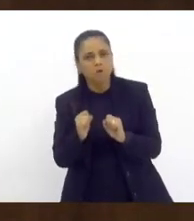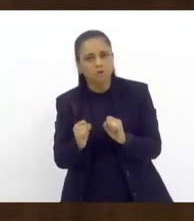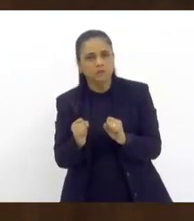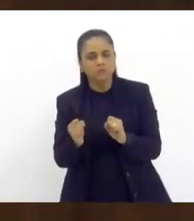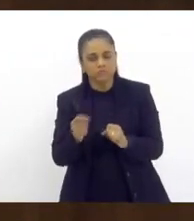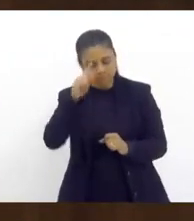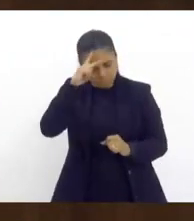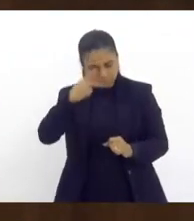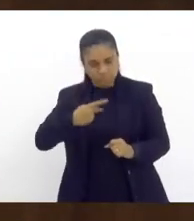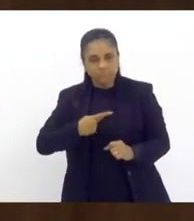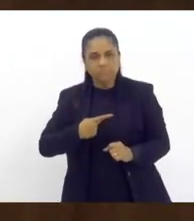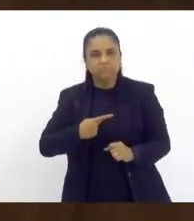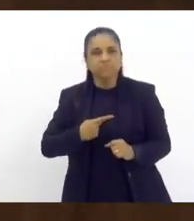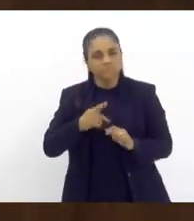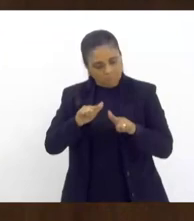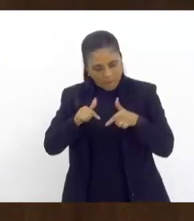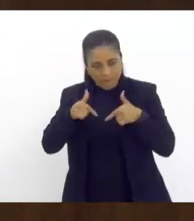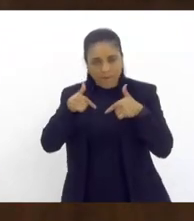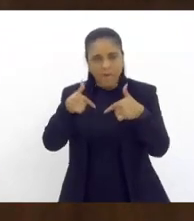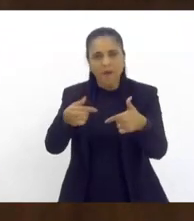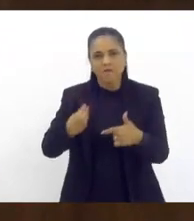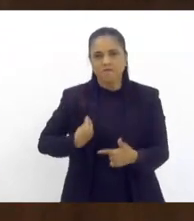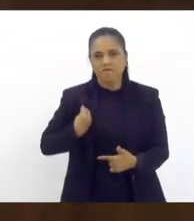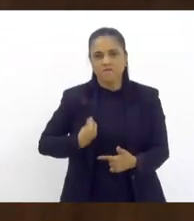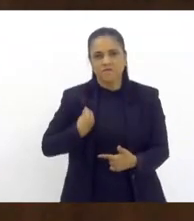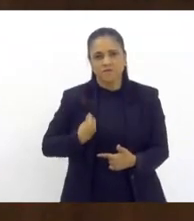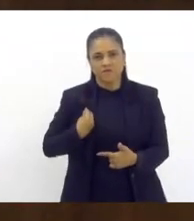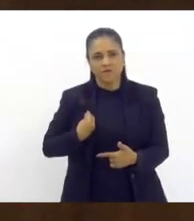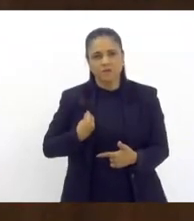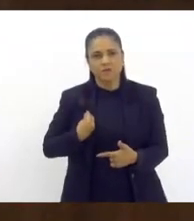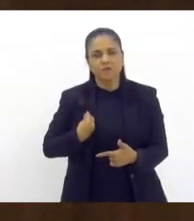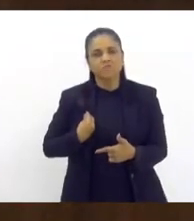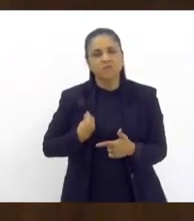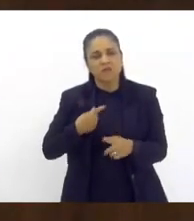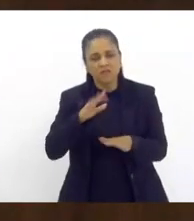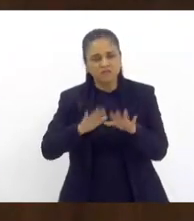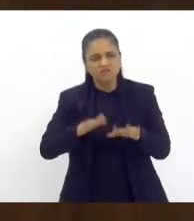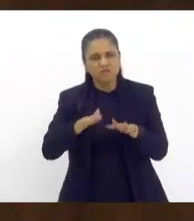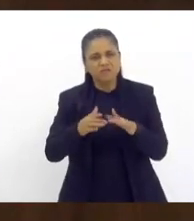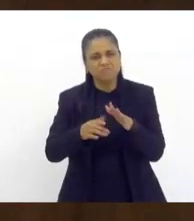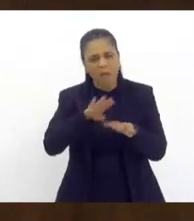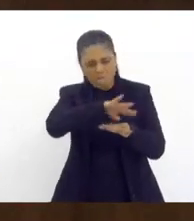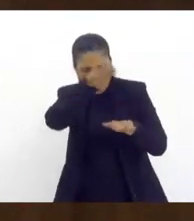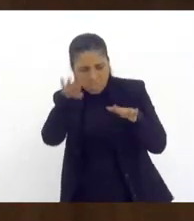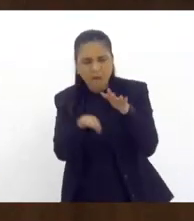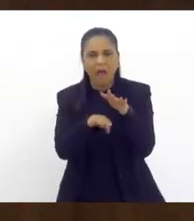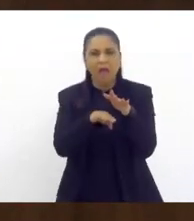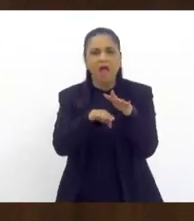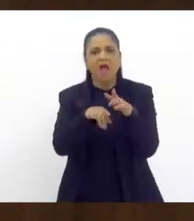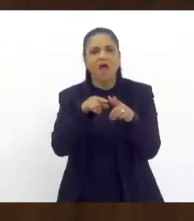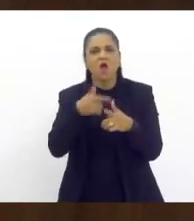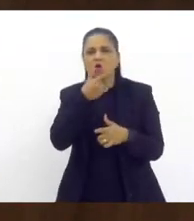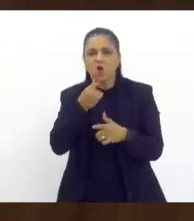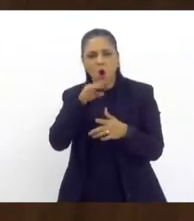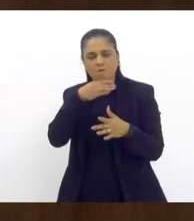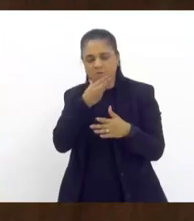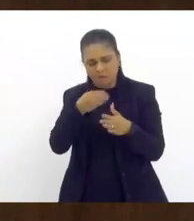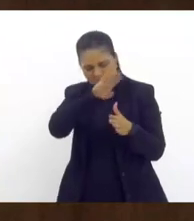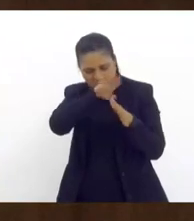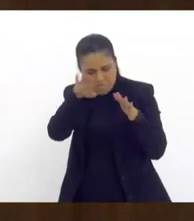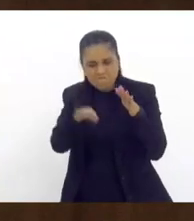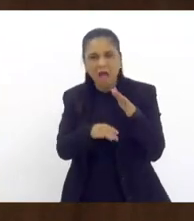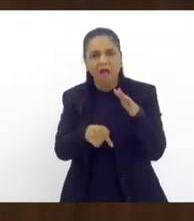da sua vida que foi renegada durante muitos anos, subjugada a um agressor. Então, é